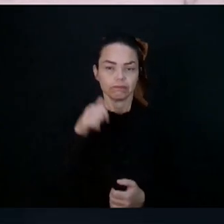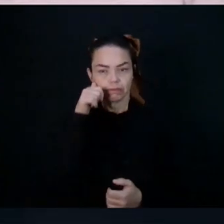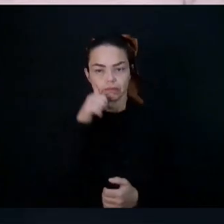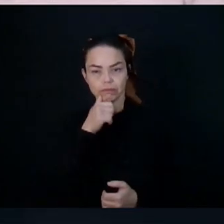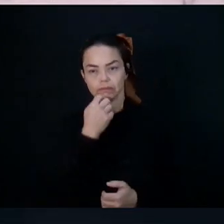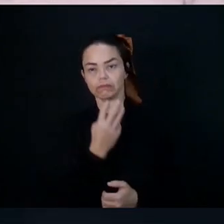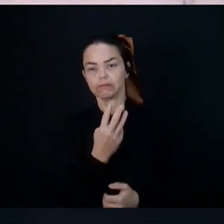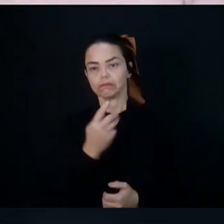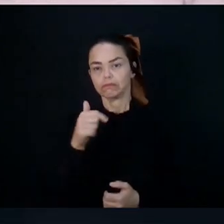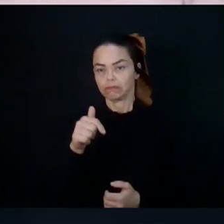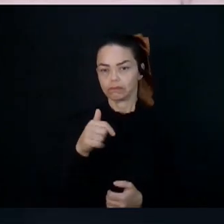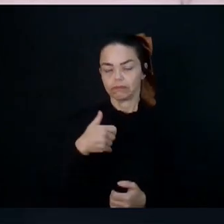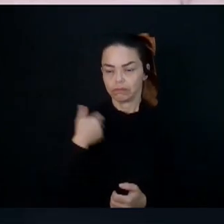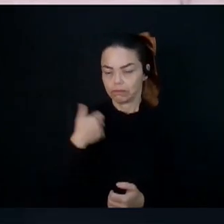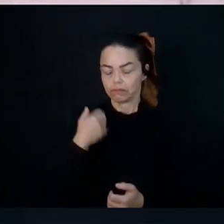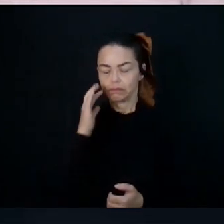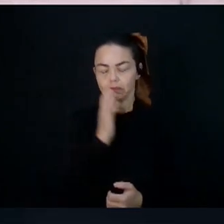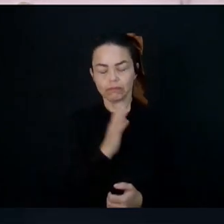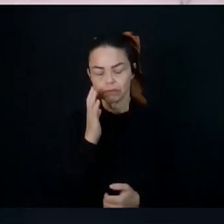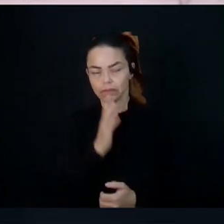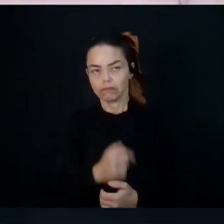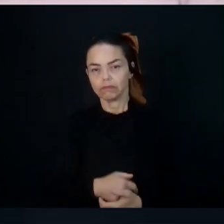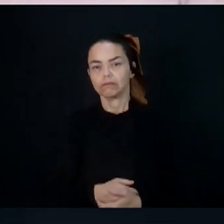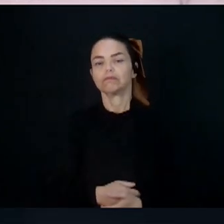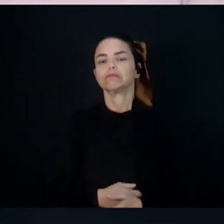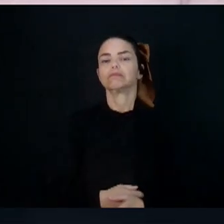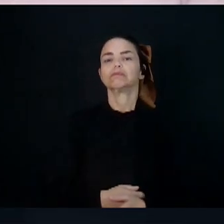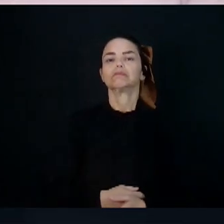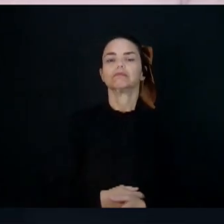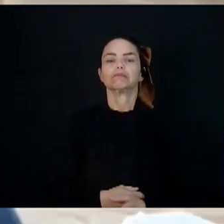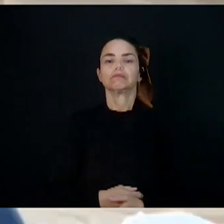anos. Eu acho que é bem legal a gente falar sobre isso. Vamos lá, Érica.